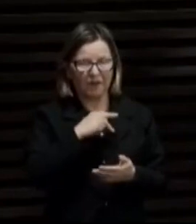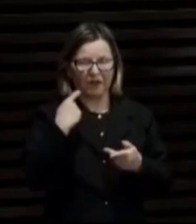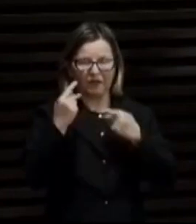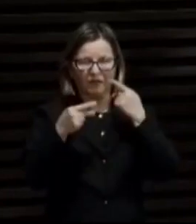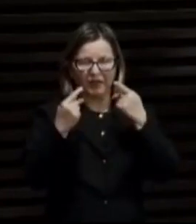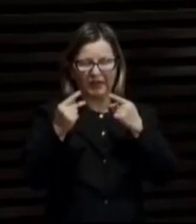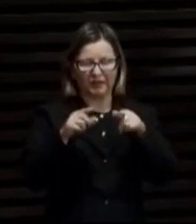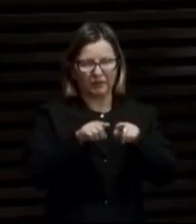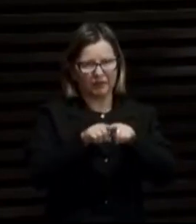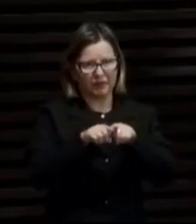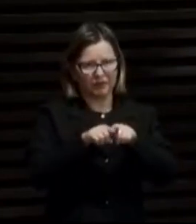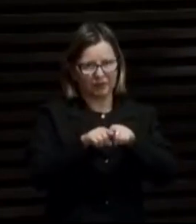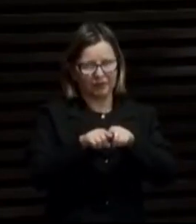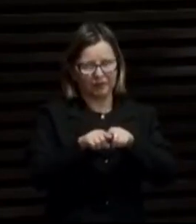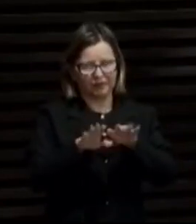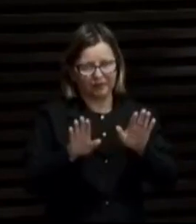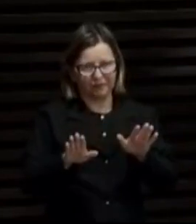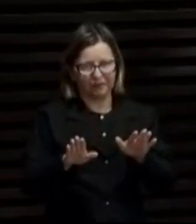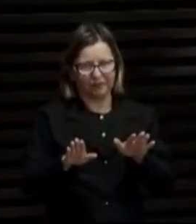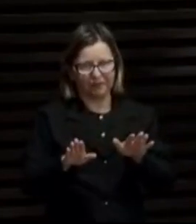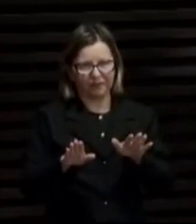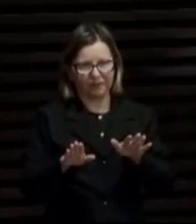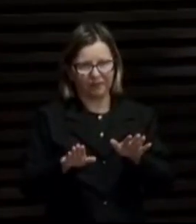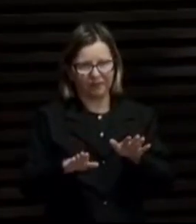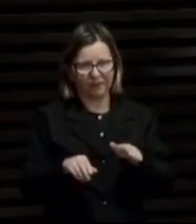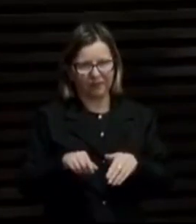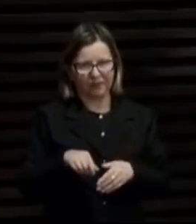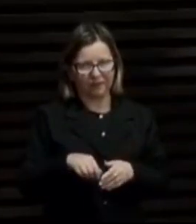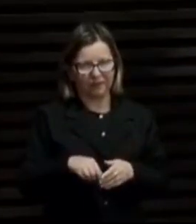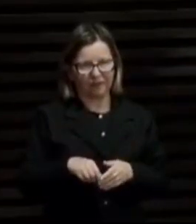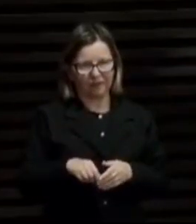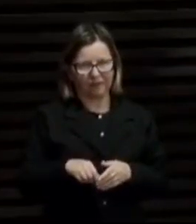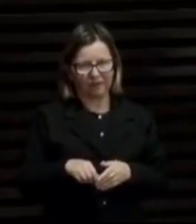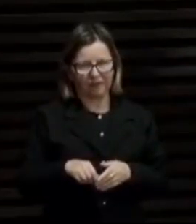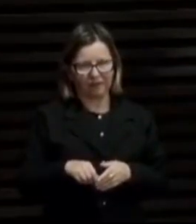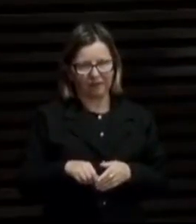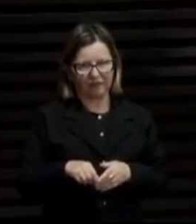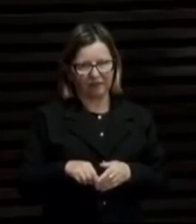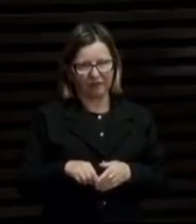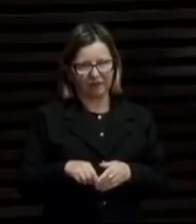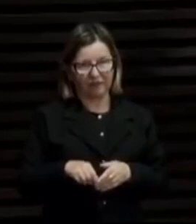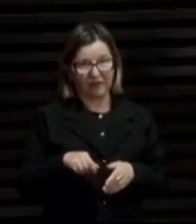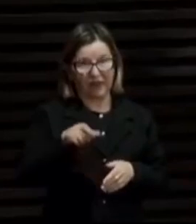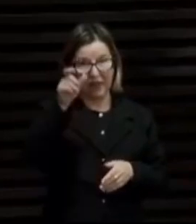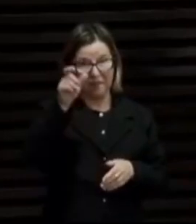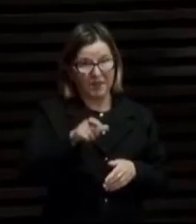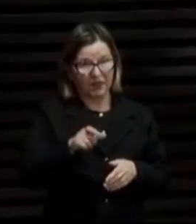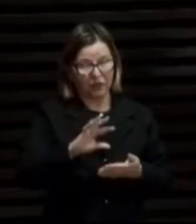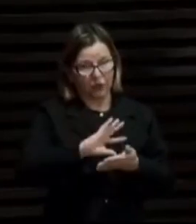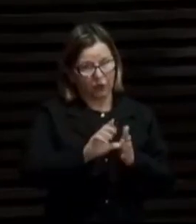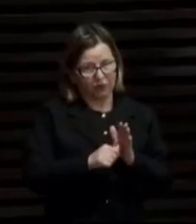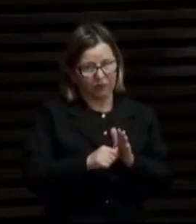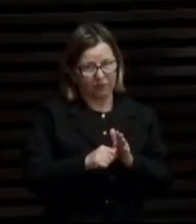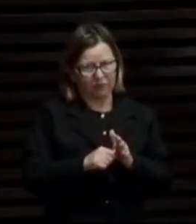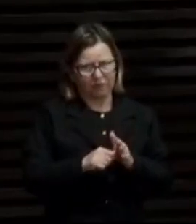irmãos ali, olha o que ele está dizendo. Aquele que furtava, não furte